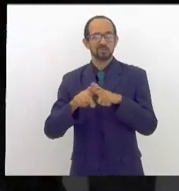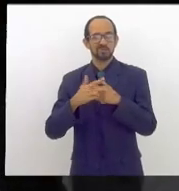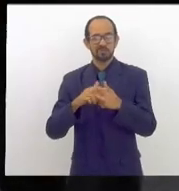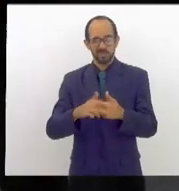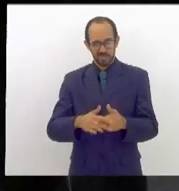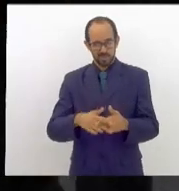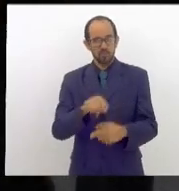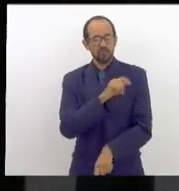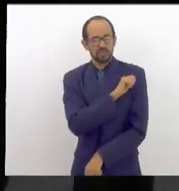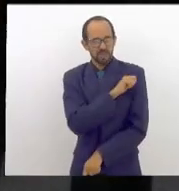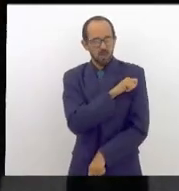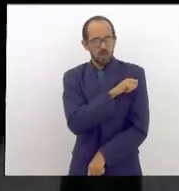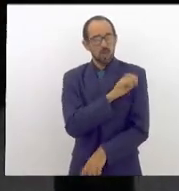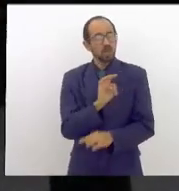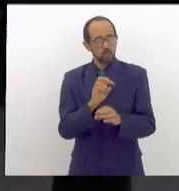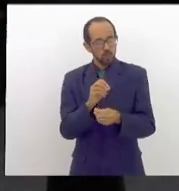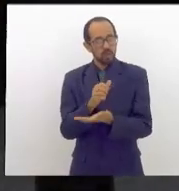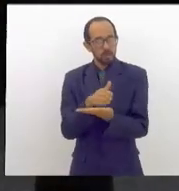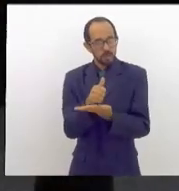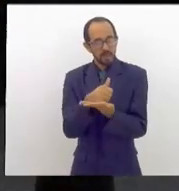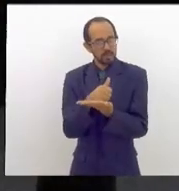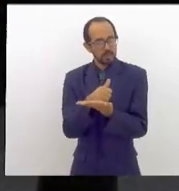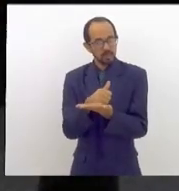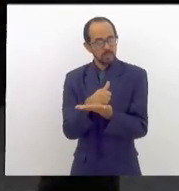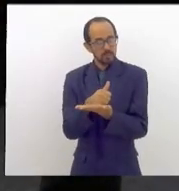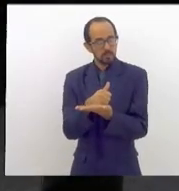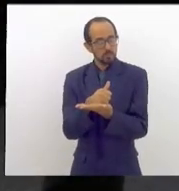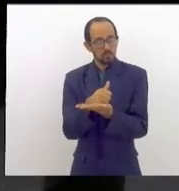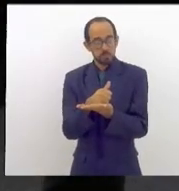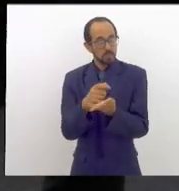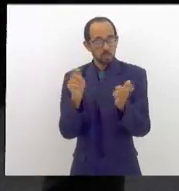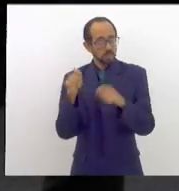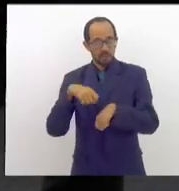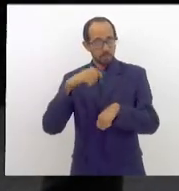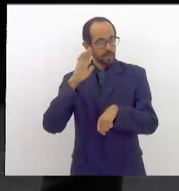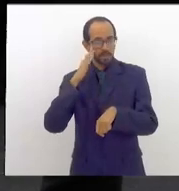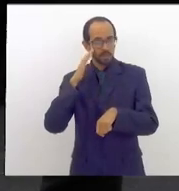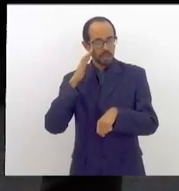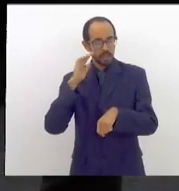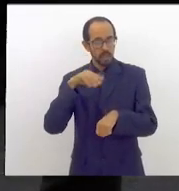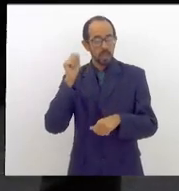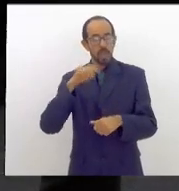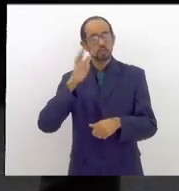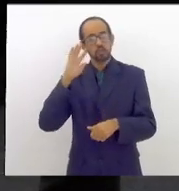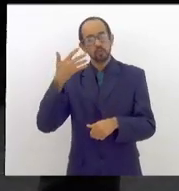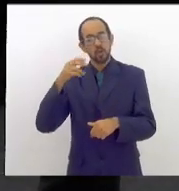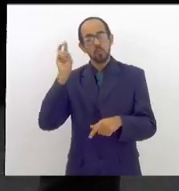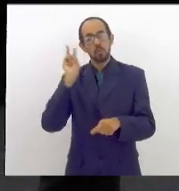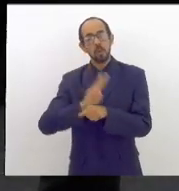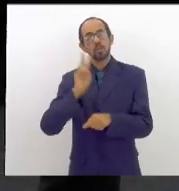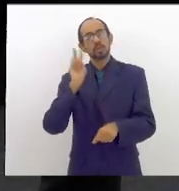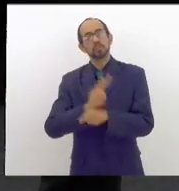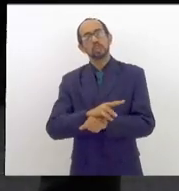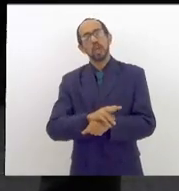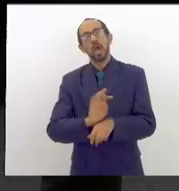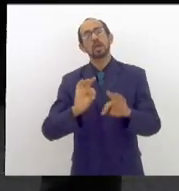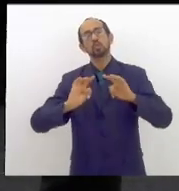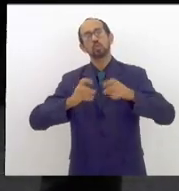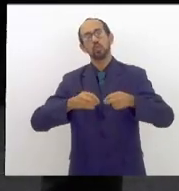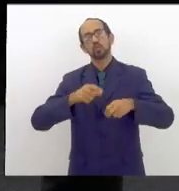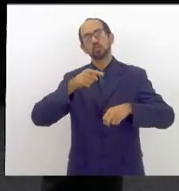base do governo Castro por razões obscuras inconfáveis decidiu proteger aqueles que